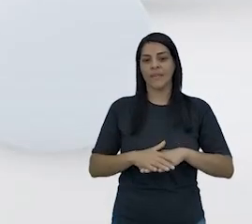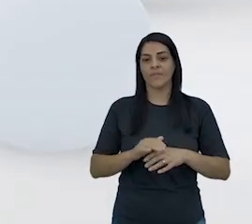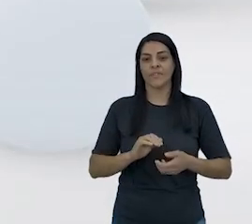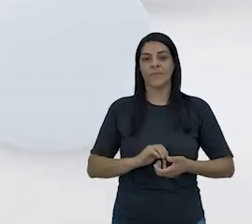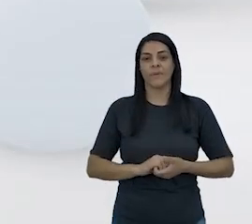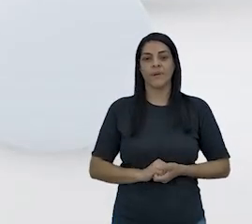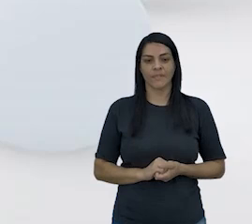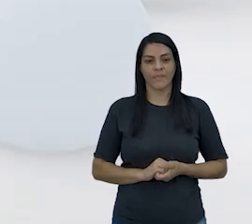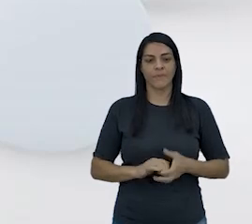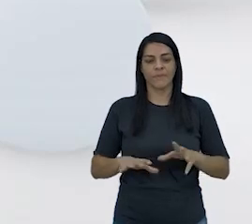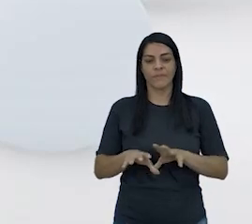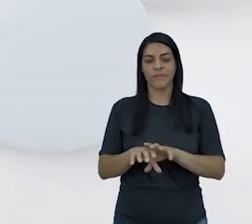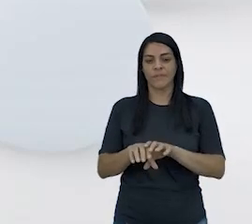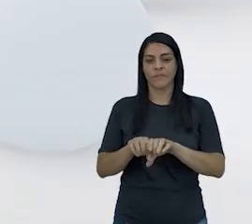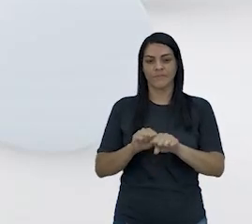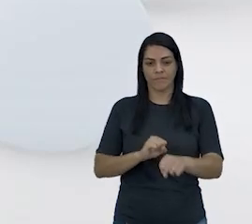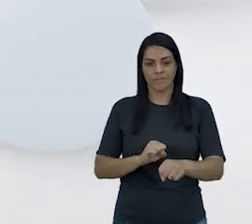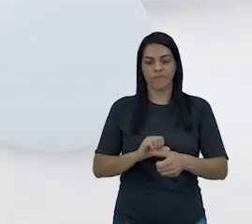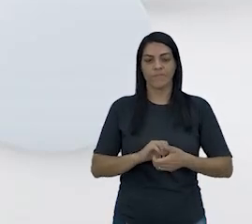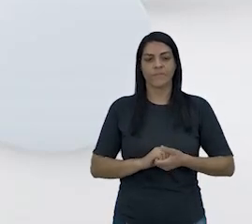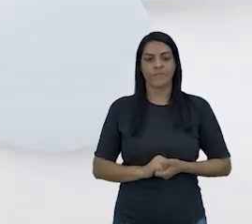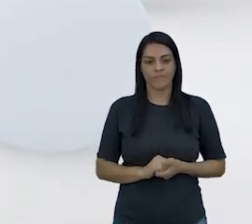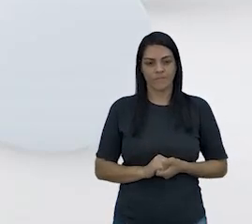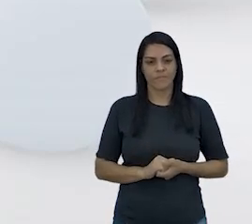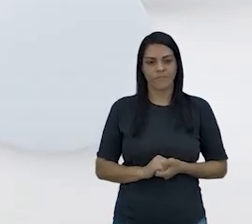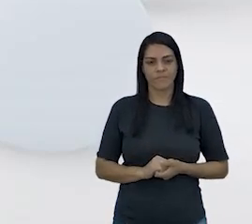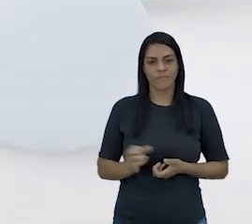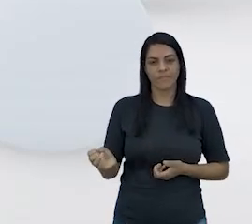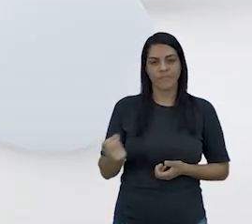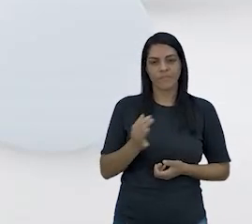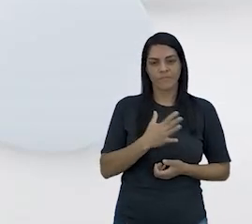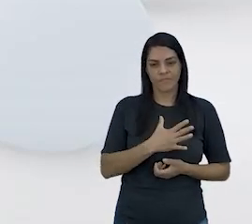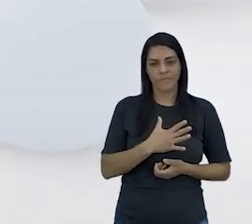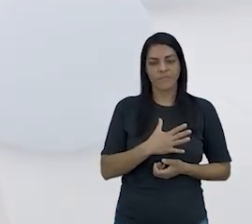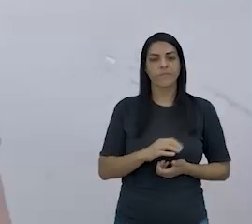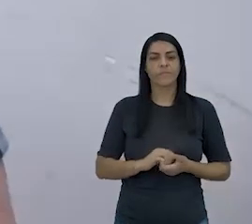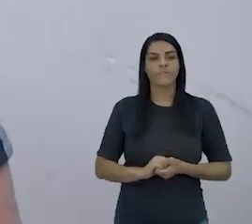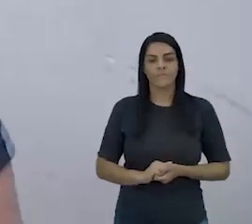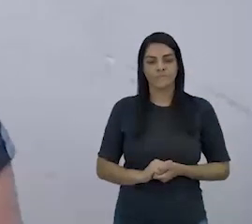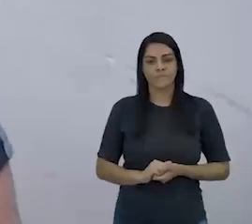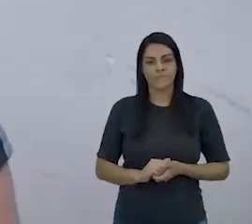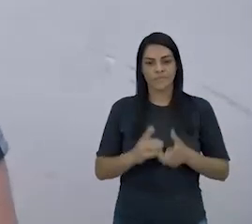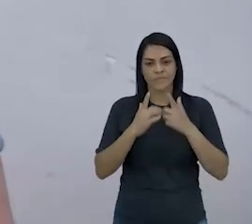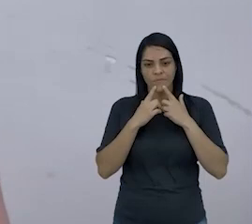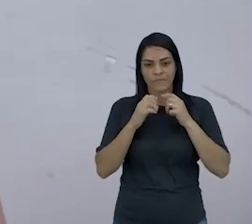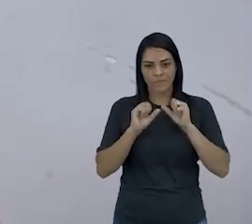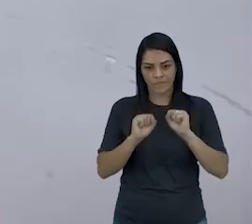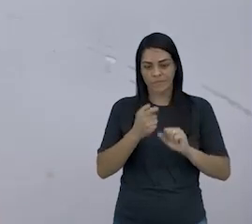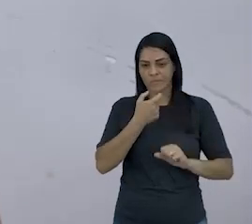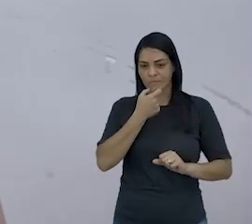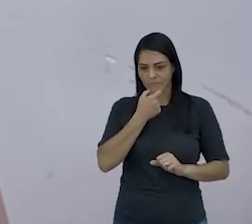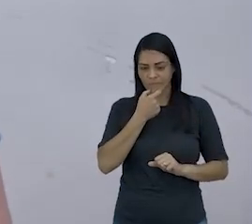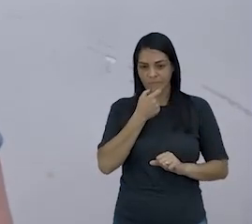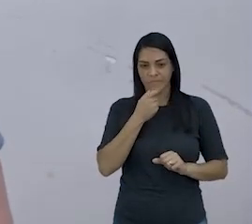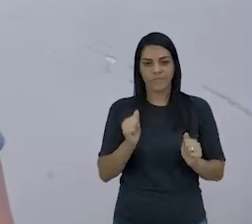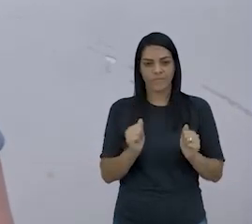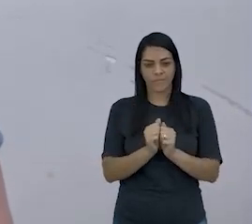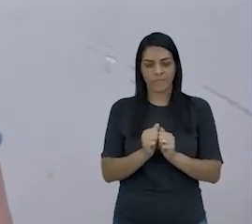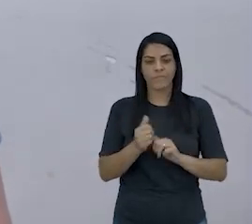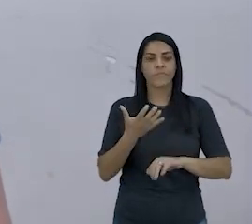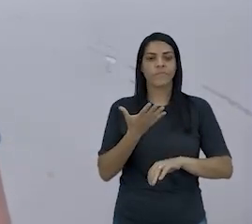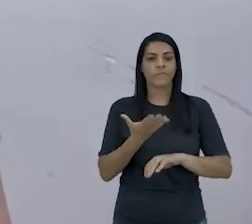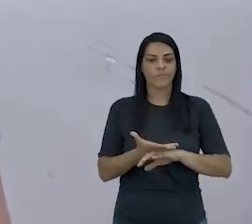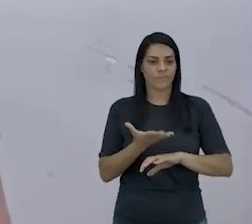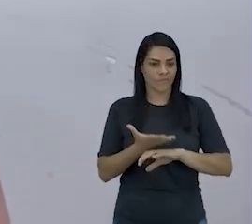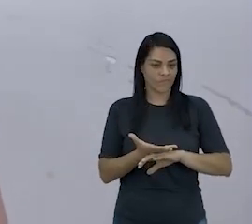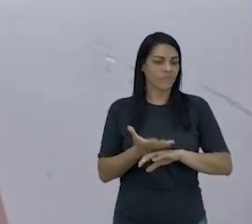Alexandra Granato, a Evandra Cavinato e o Rafael Augusto da Silva. Bom, eu sou Alexandra